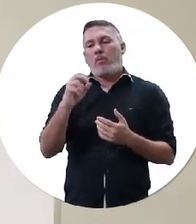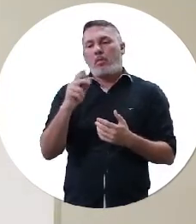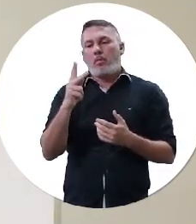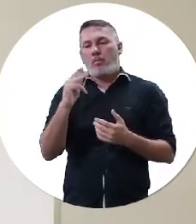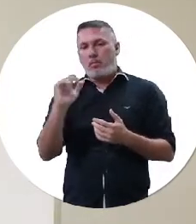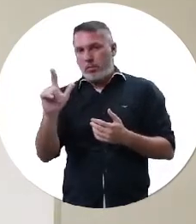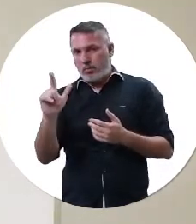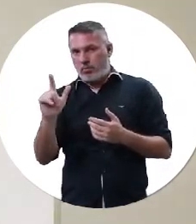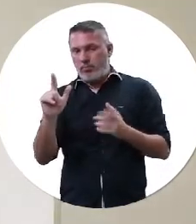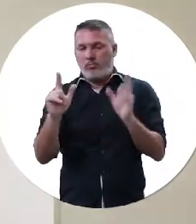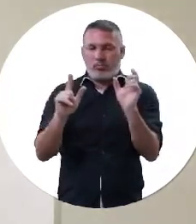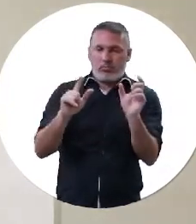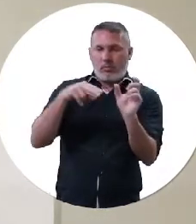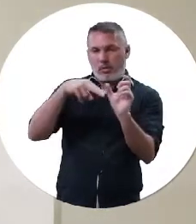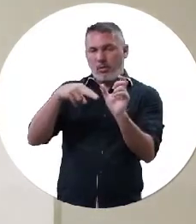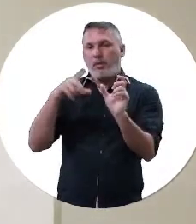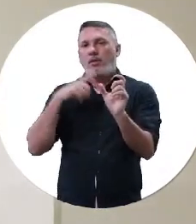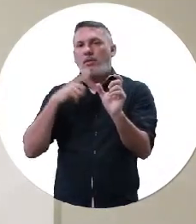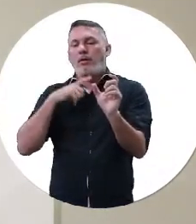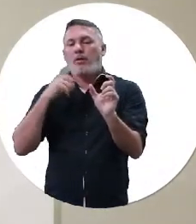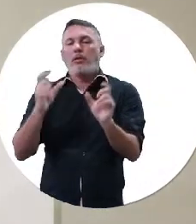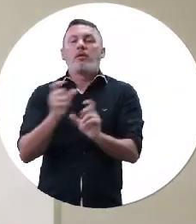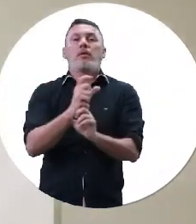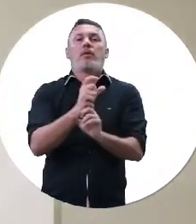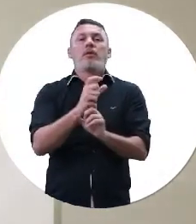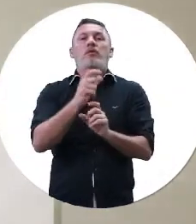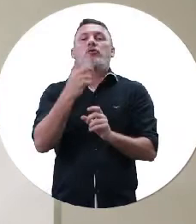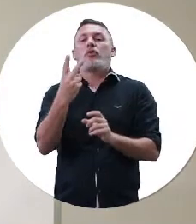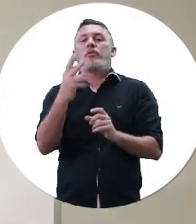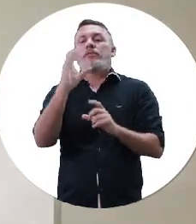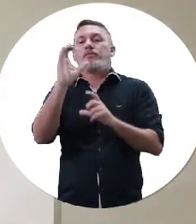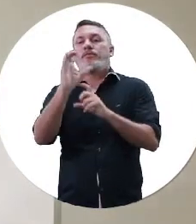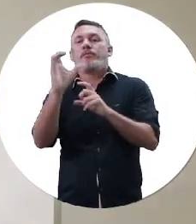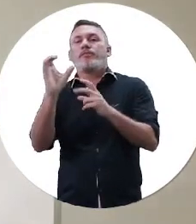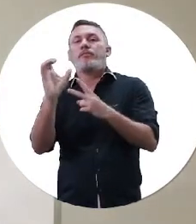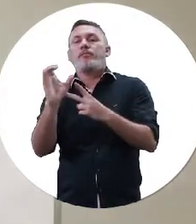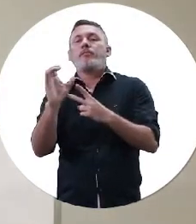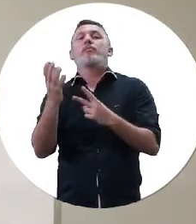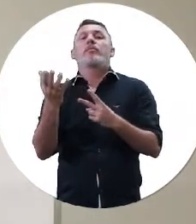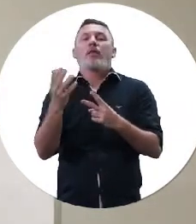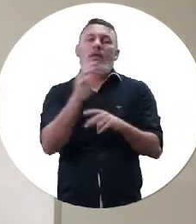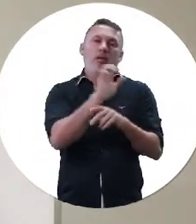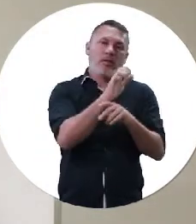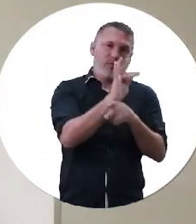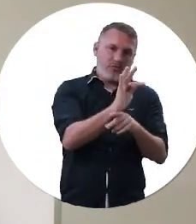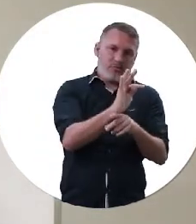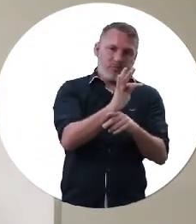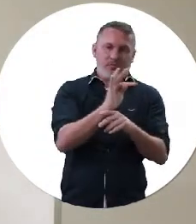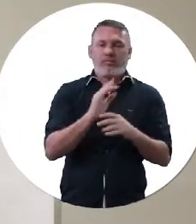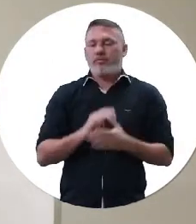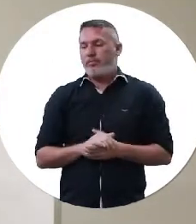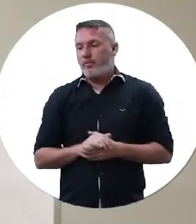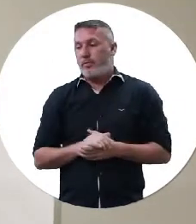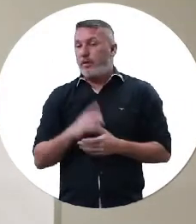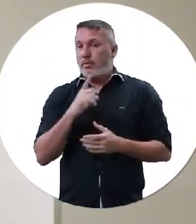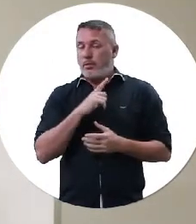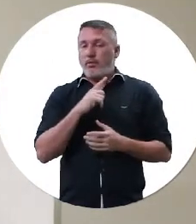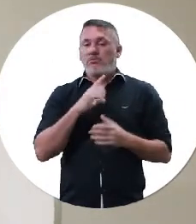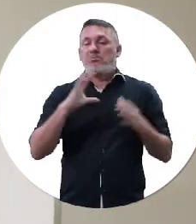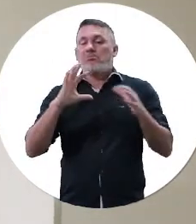Somente ligação simples, an. Terminação de hidrocarboneto, O.